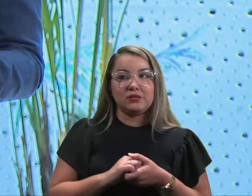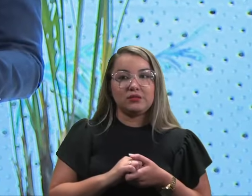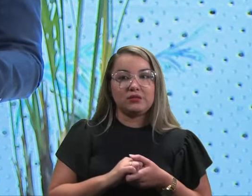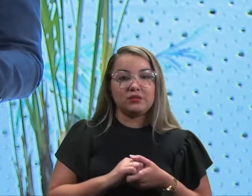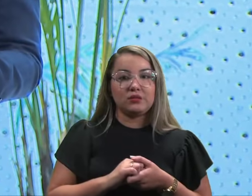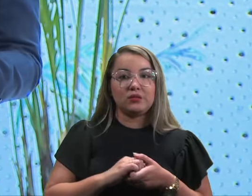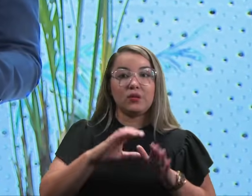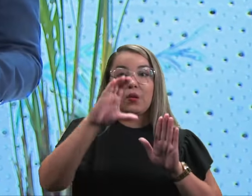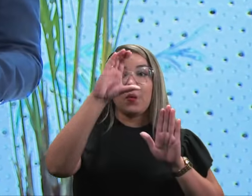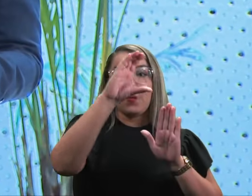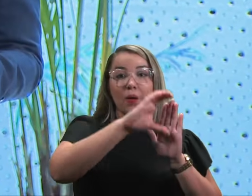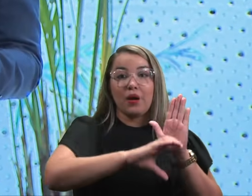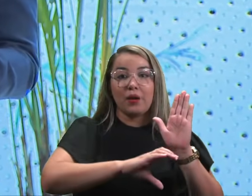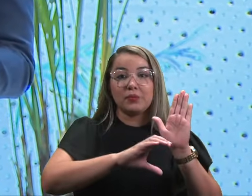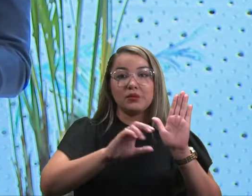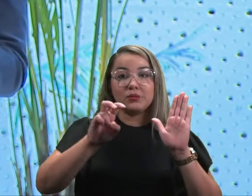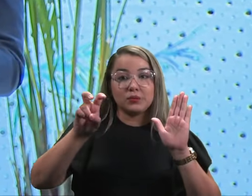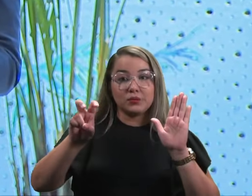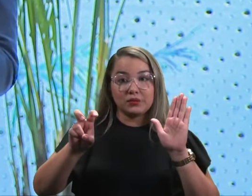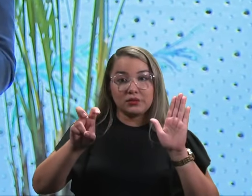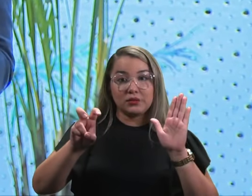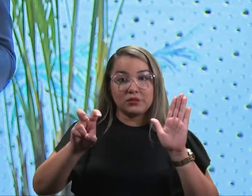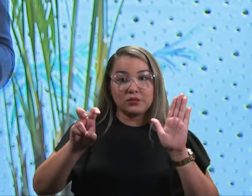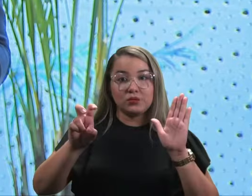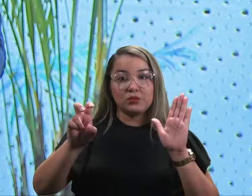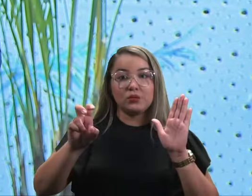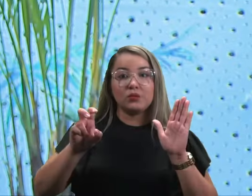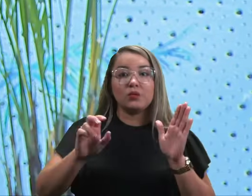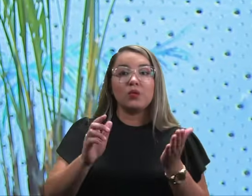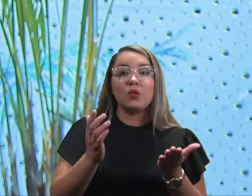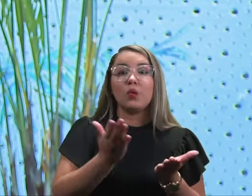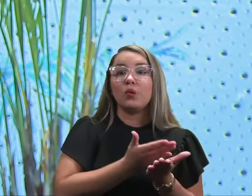o capítulo 5 de Gálatas.